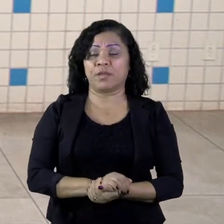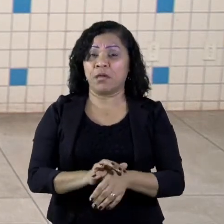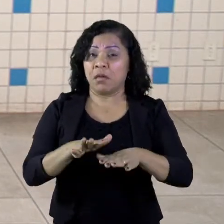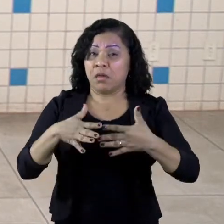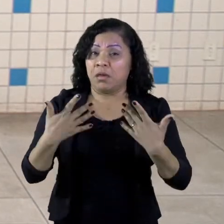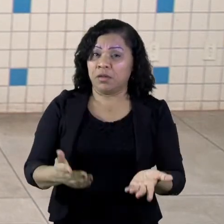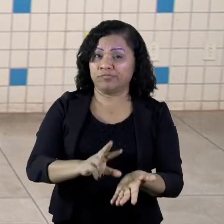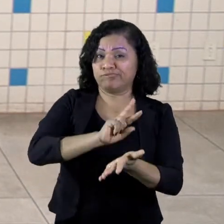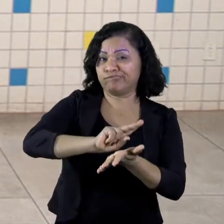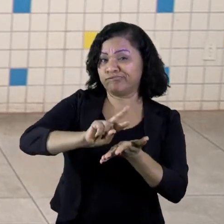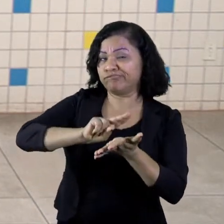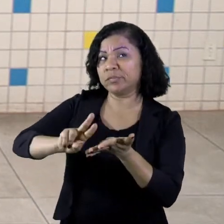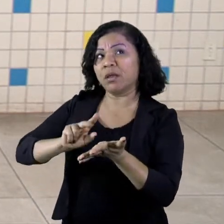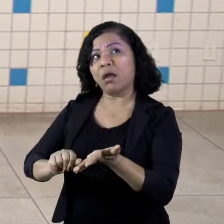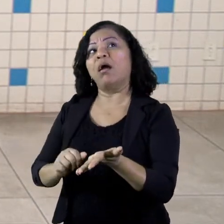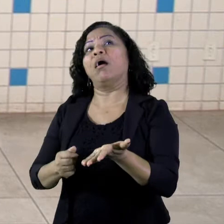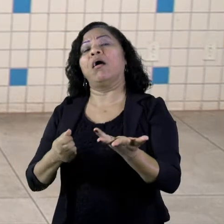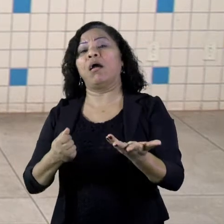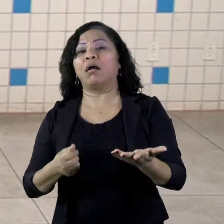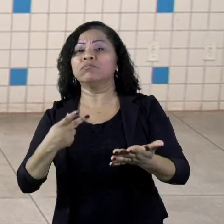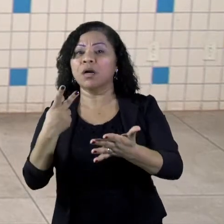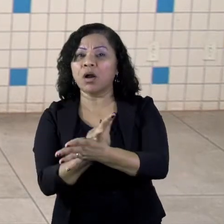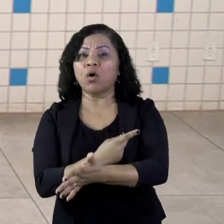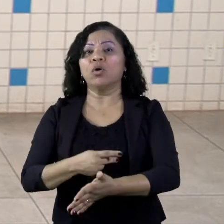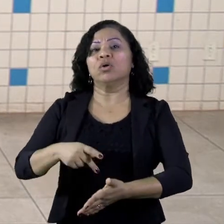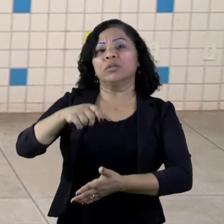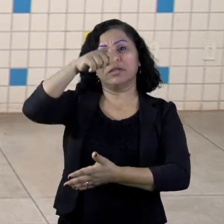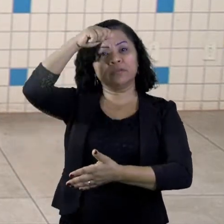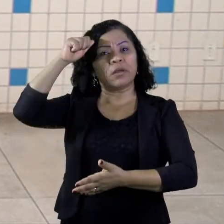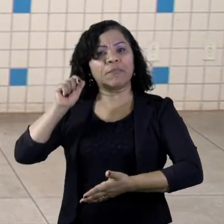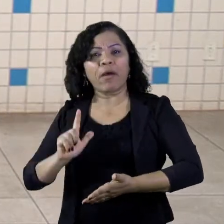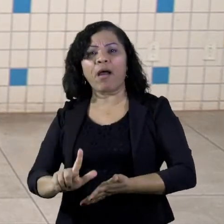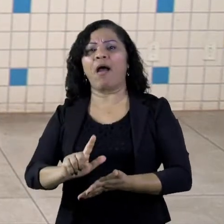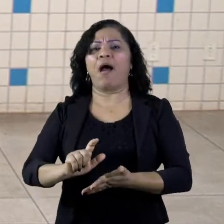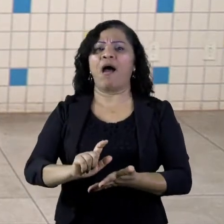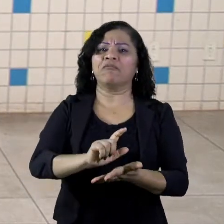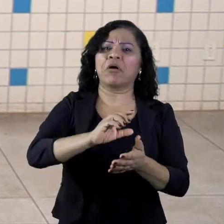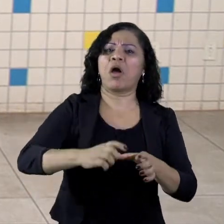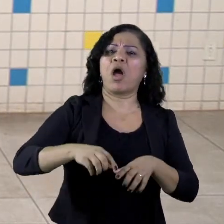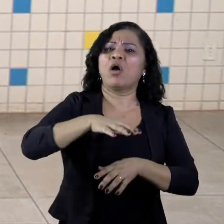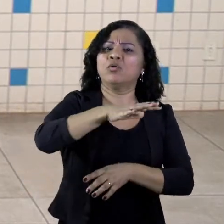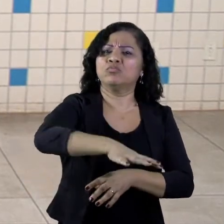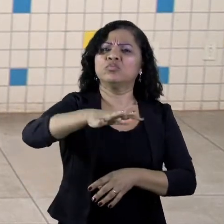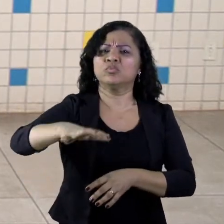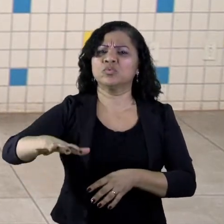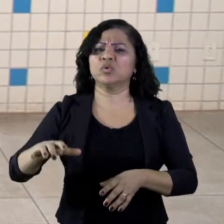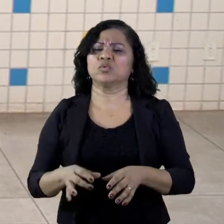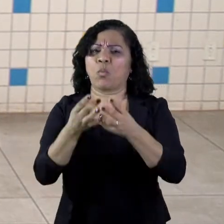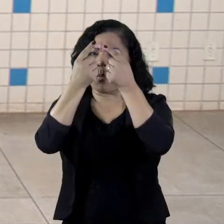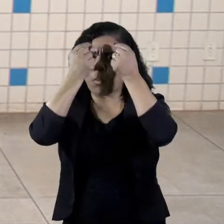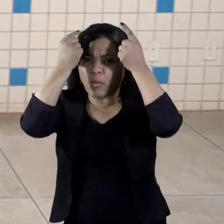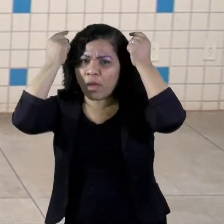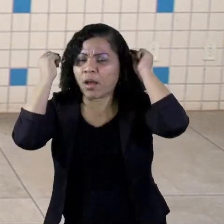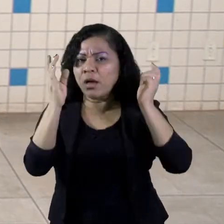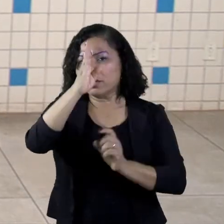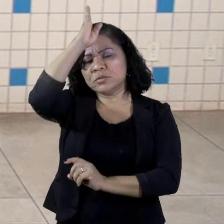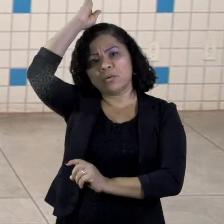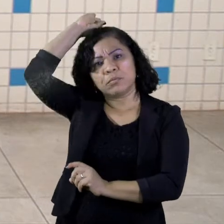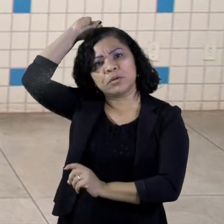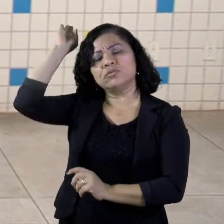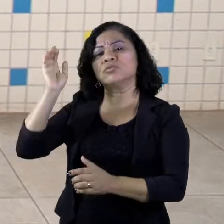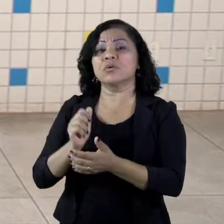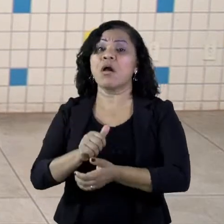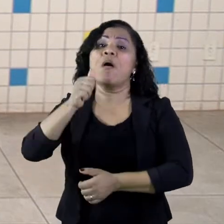muitas vezes, como acontecia na África, em outros lugares também da Grécia, de Roma antiga, mulheres